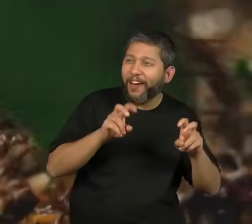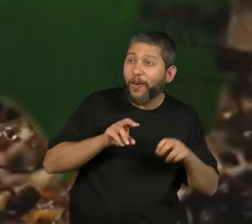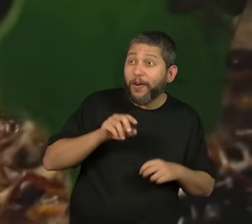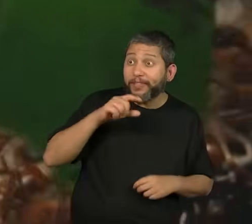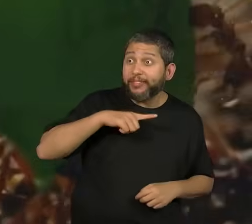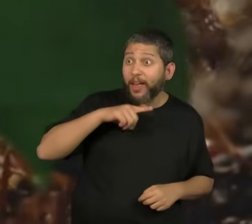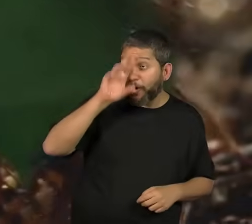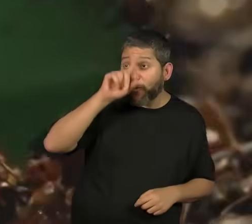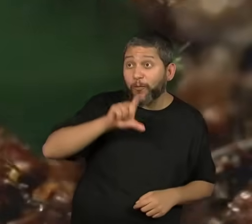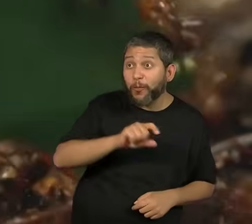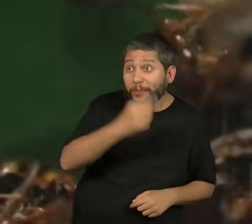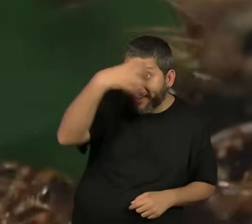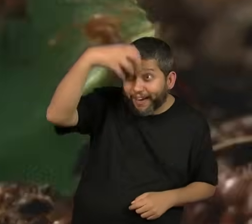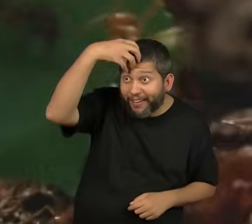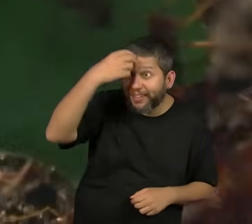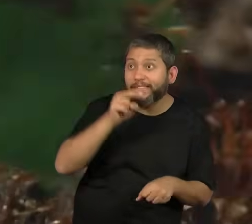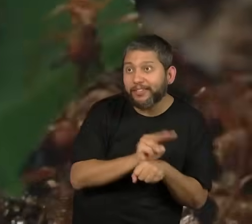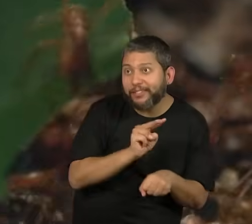colônia.